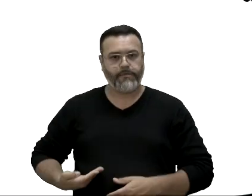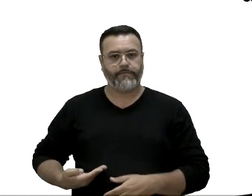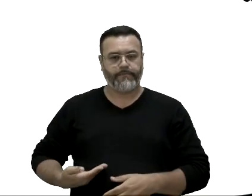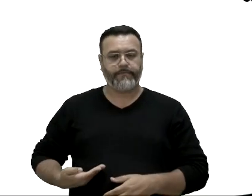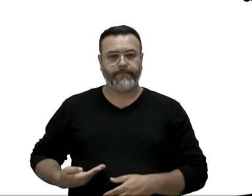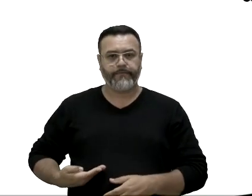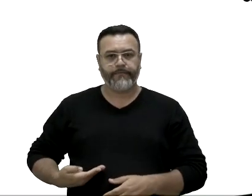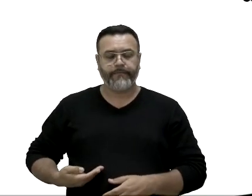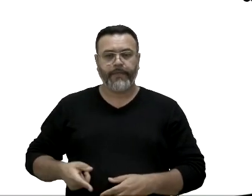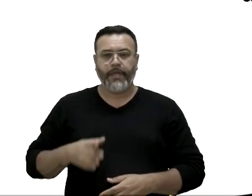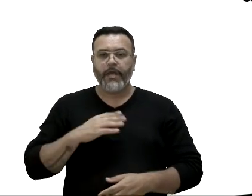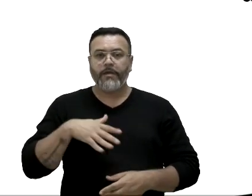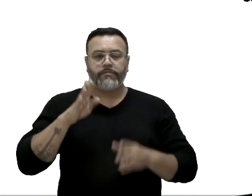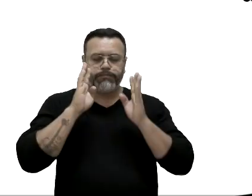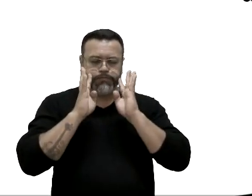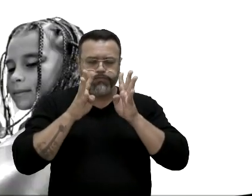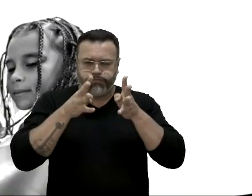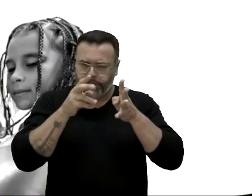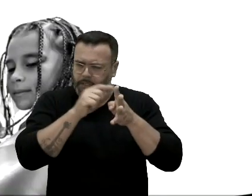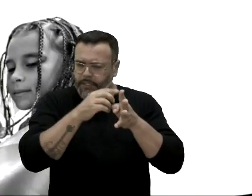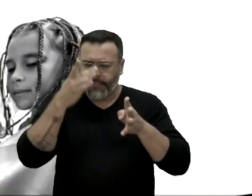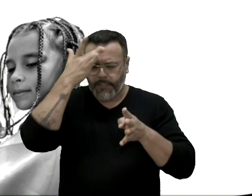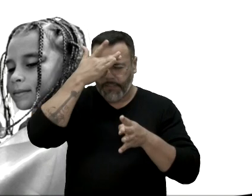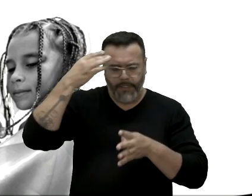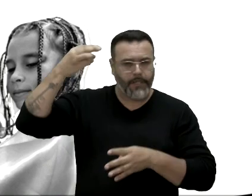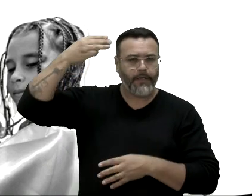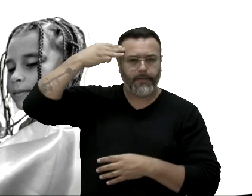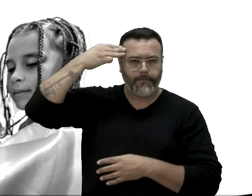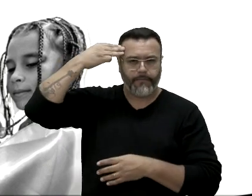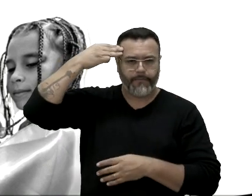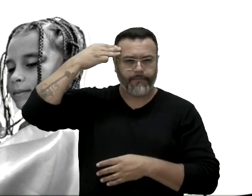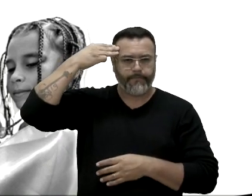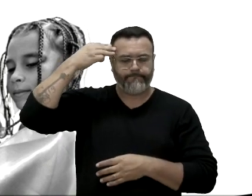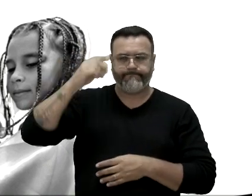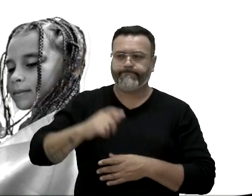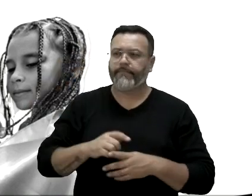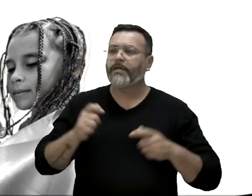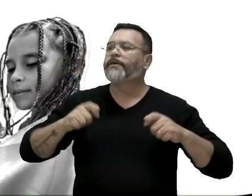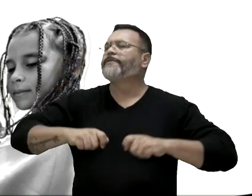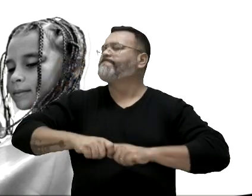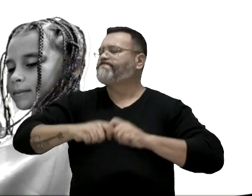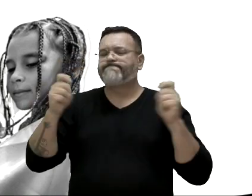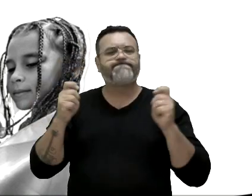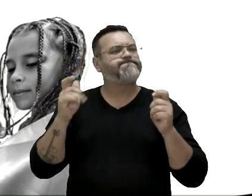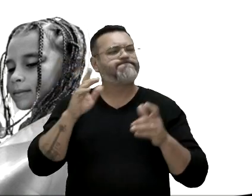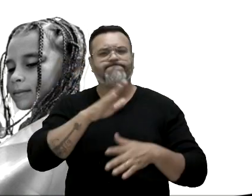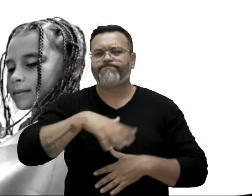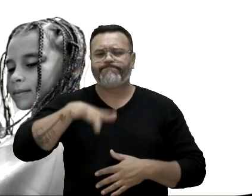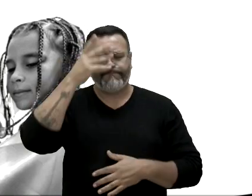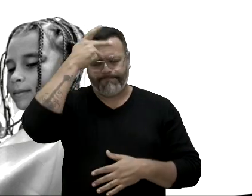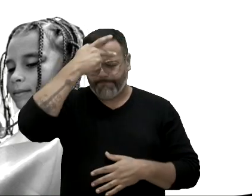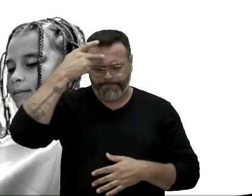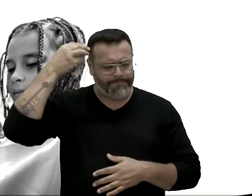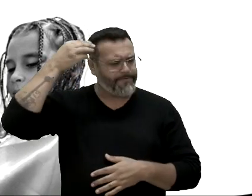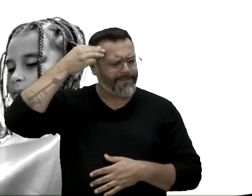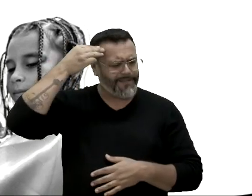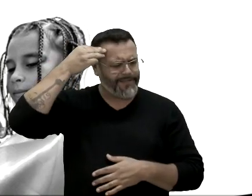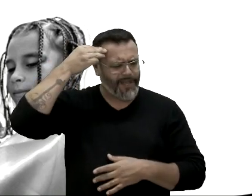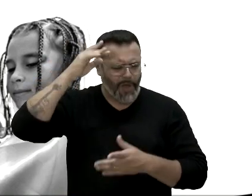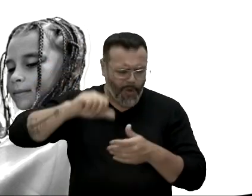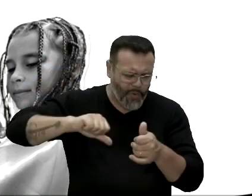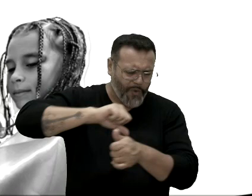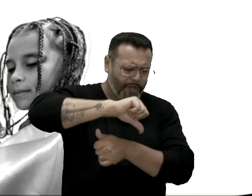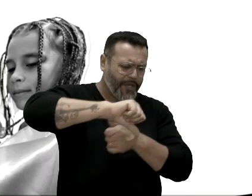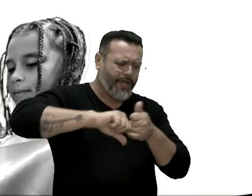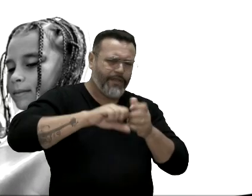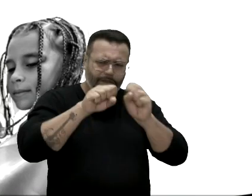mês de atenção à saúde mental materna. Não é possível promover saúde mental materna e transformar a assistência